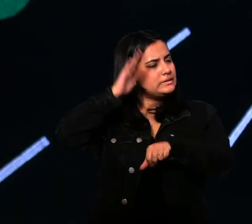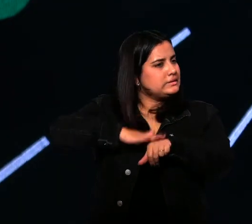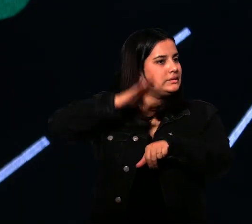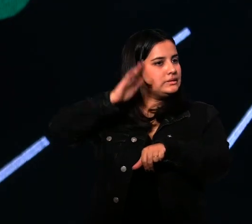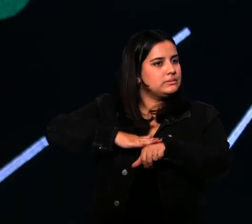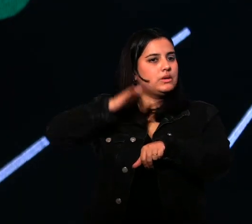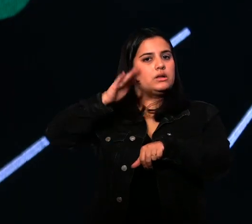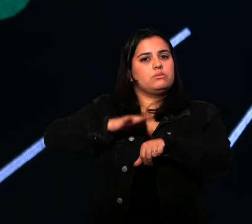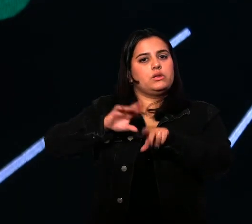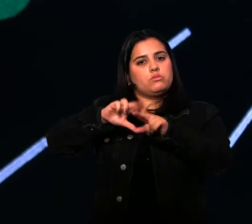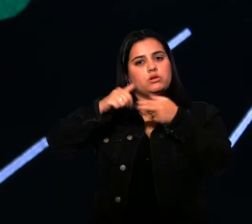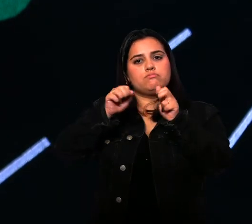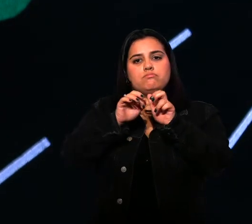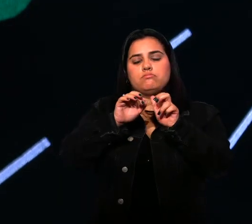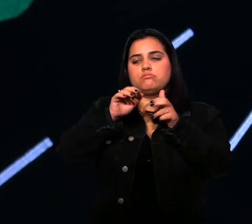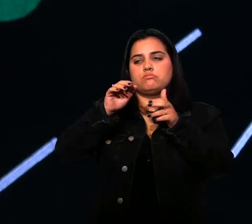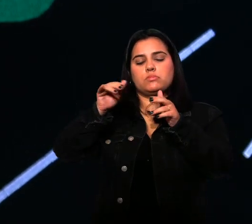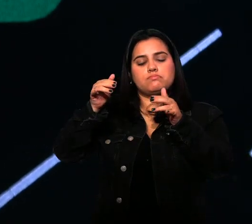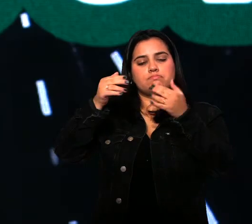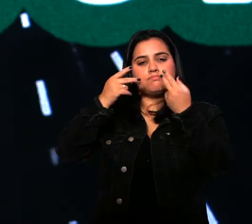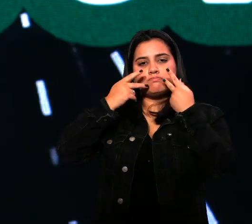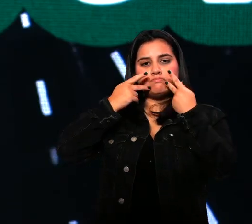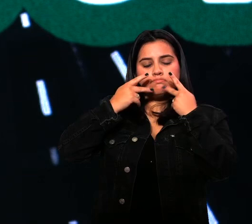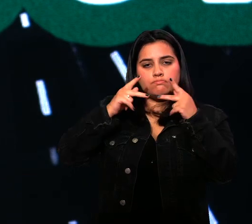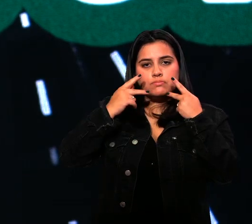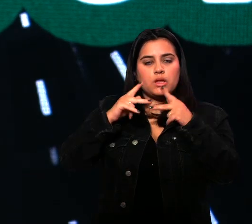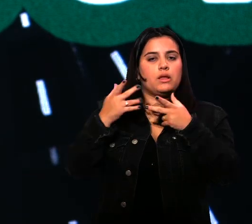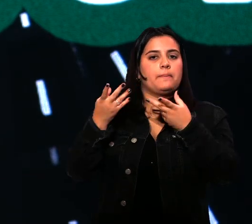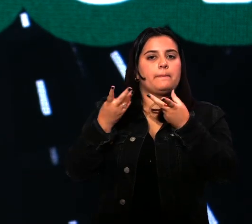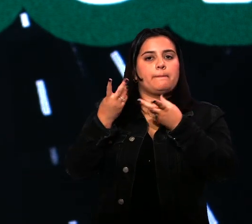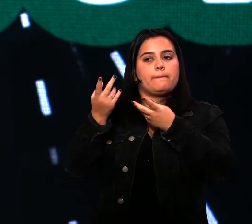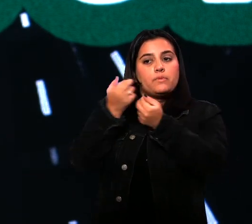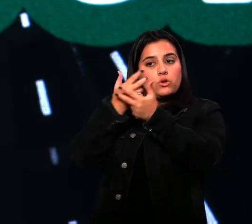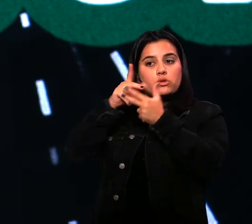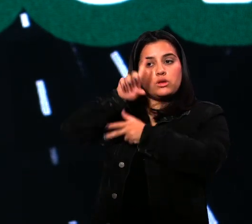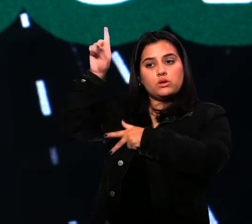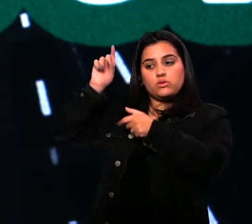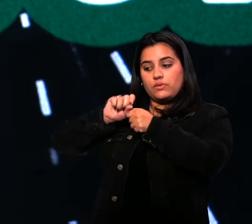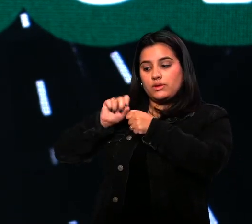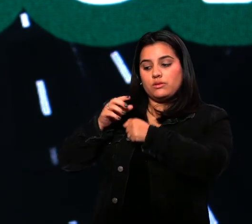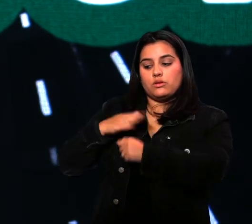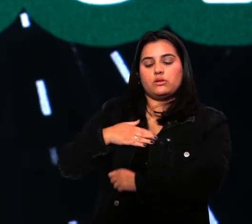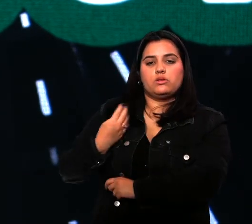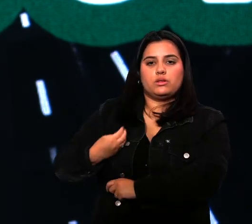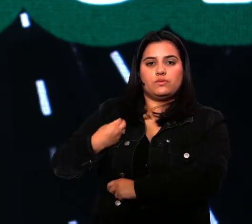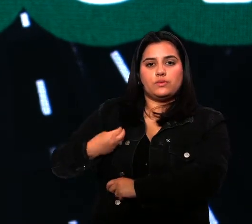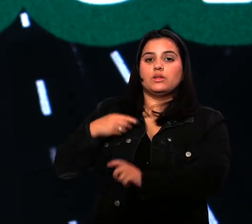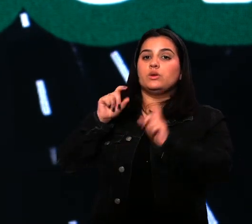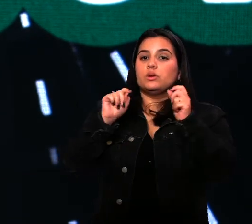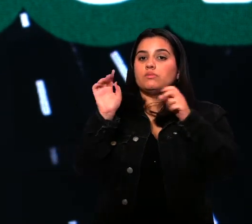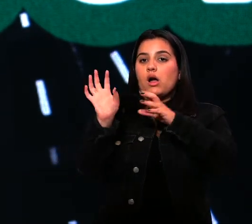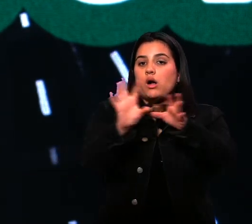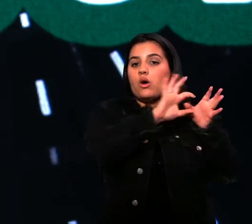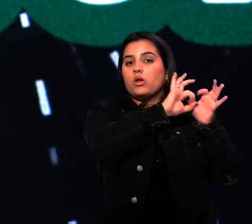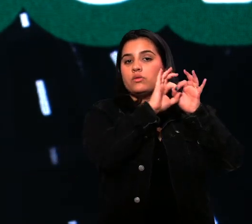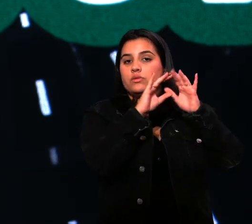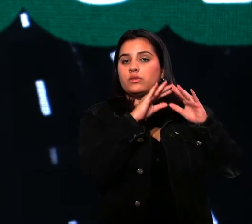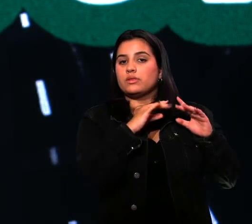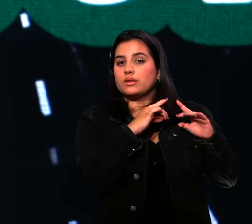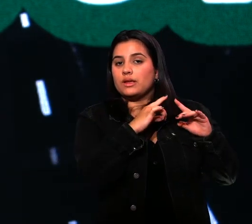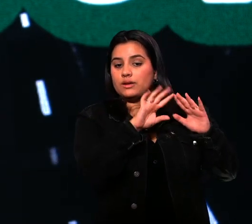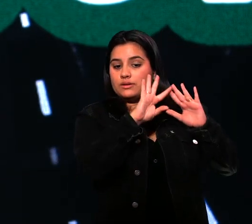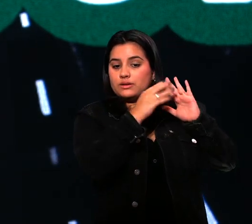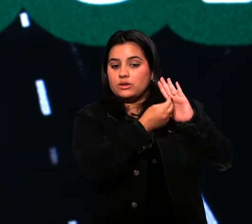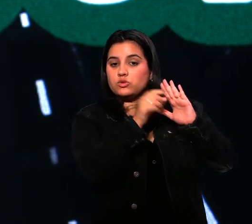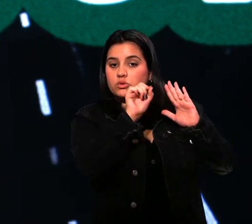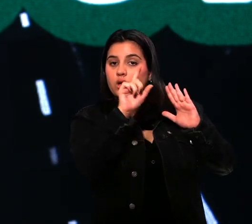através da sua palavra, das suas bênçãos, daquilo que Ele faz nas nossas vidas. E a coletividade na igreja de Cristo tem o poder de transbordar